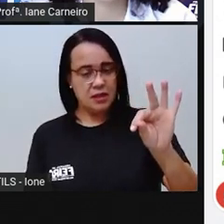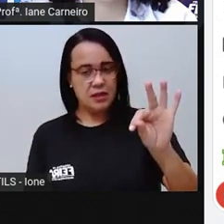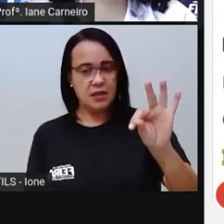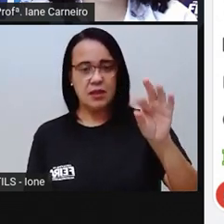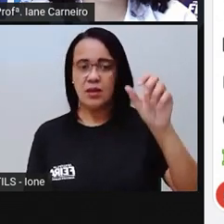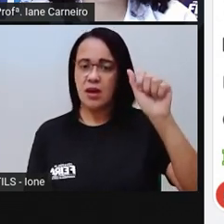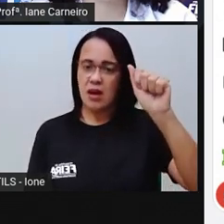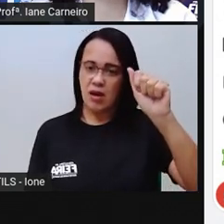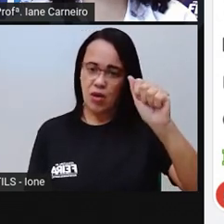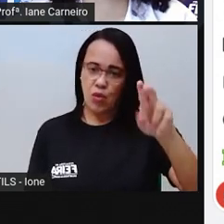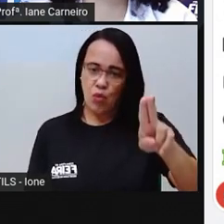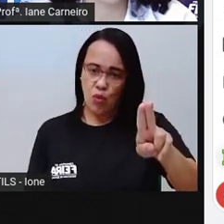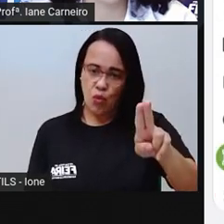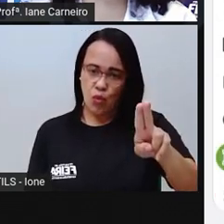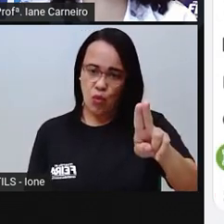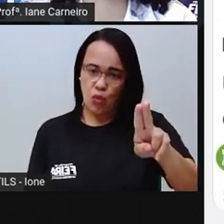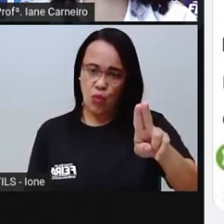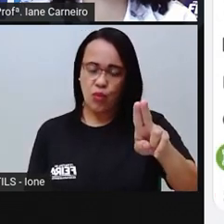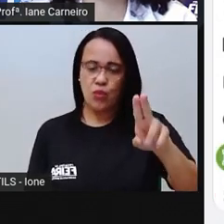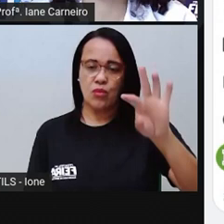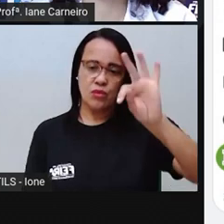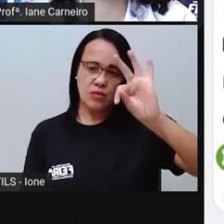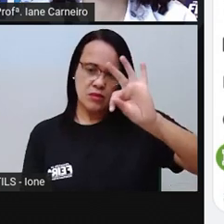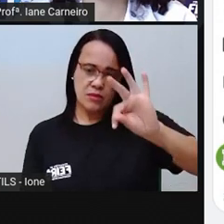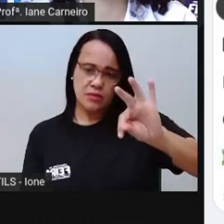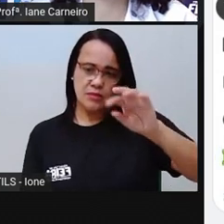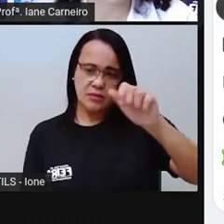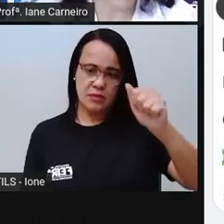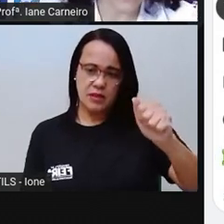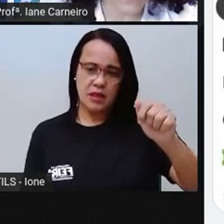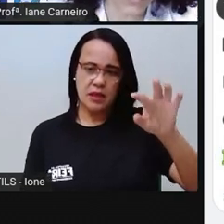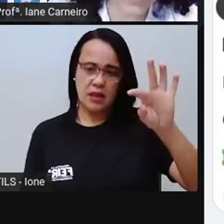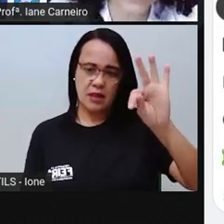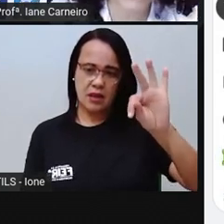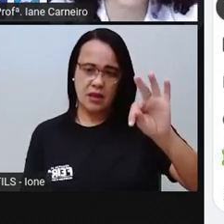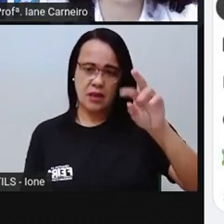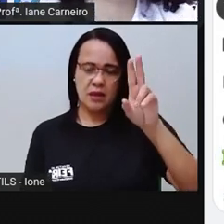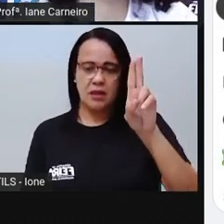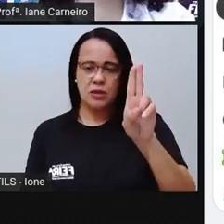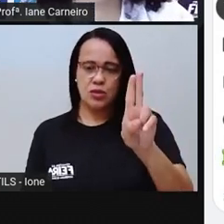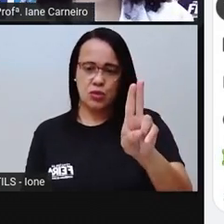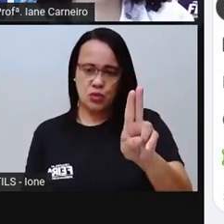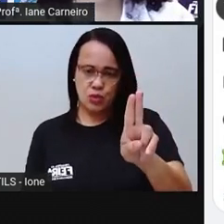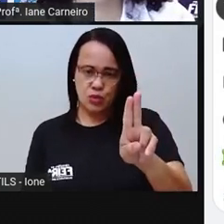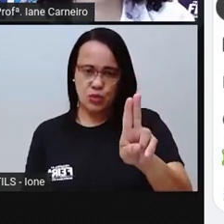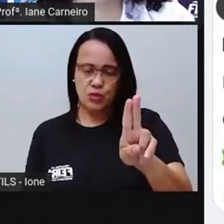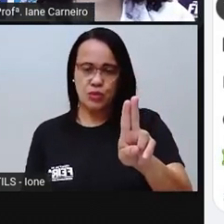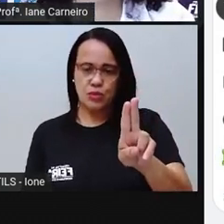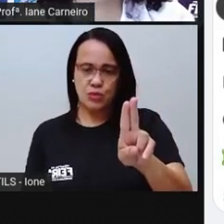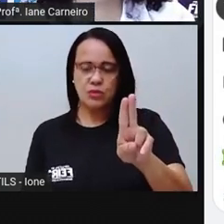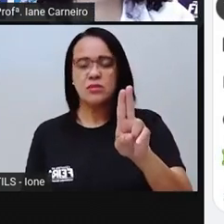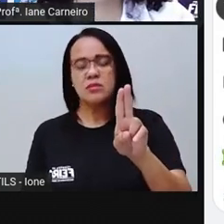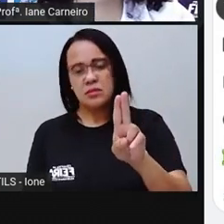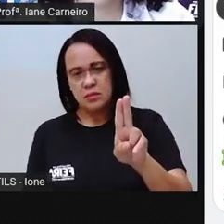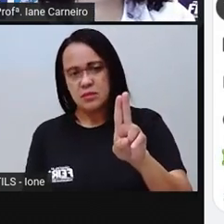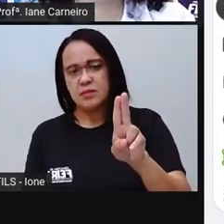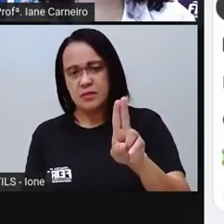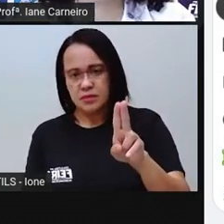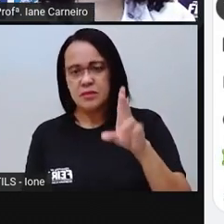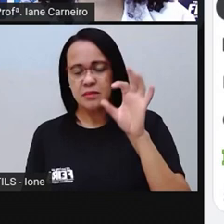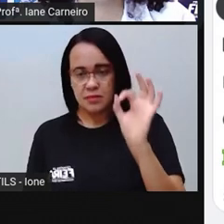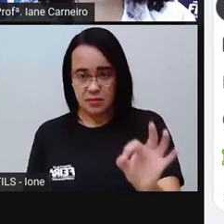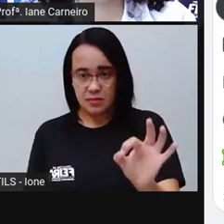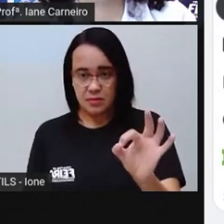com a vogal U. Então, vou colocar aqui, ó. O T e o U. Tá